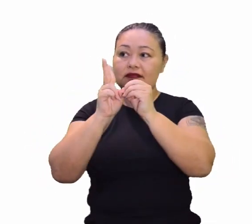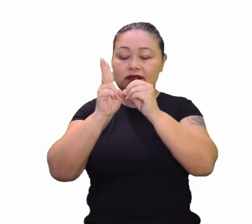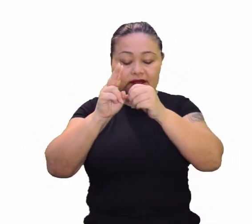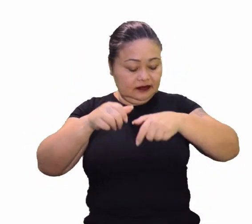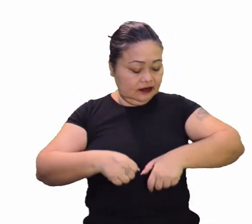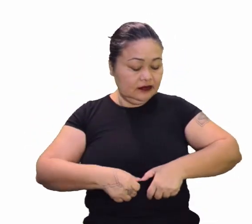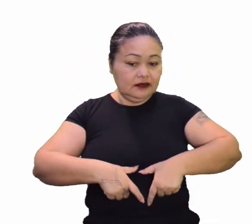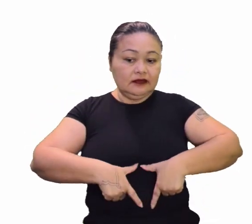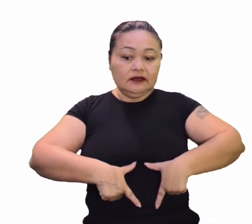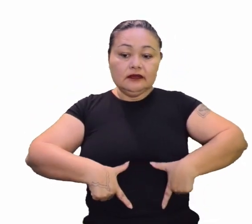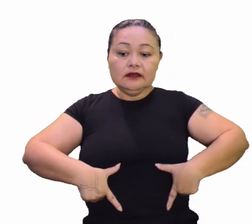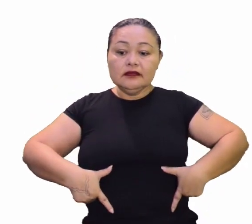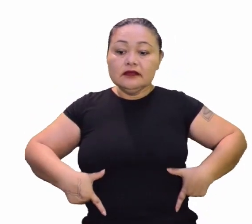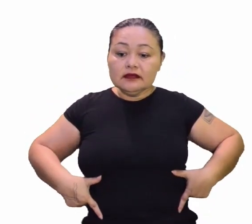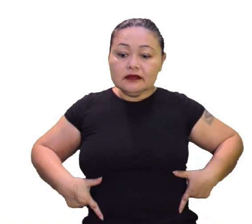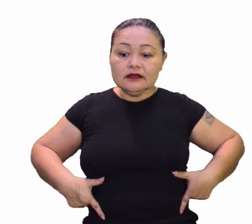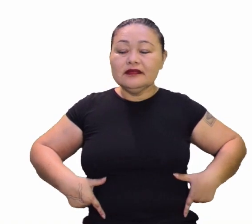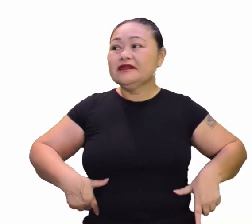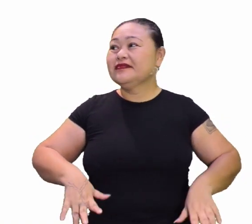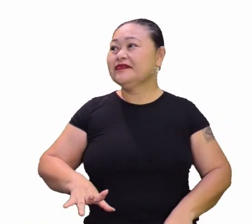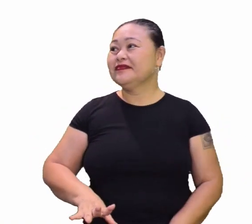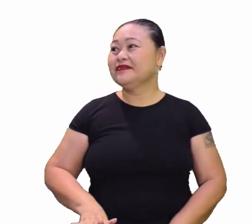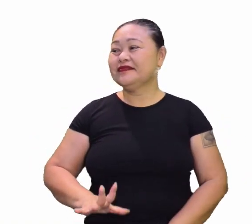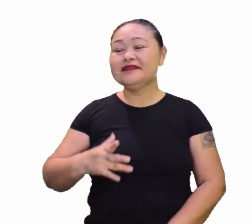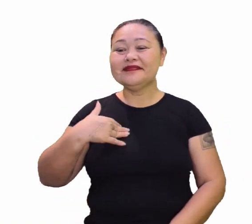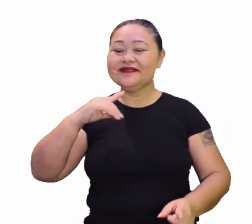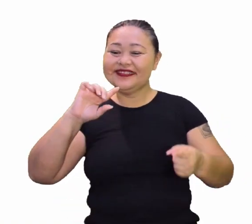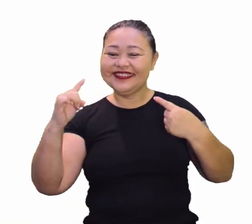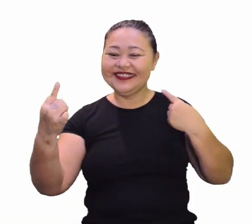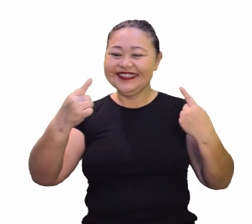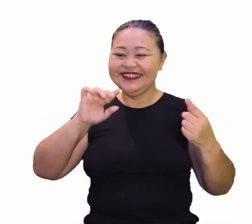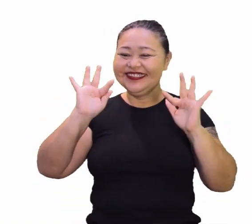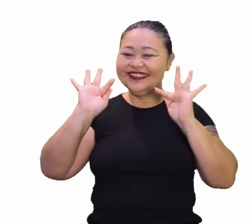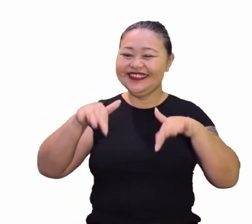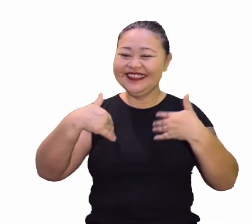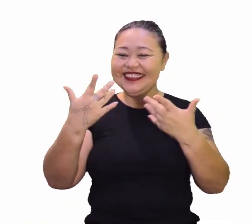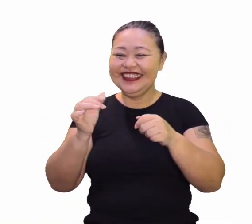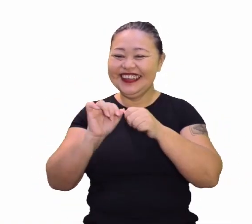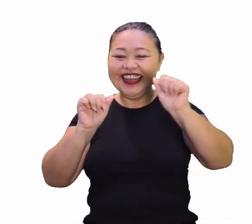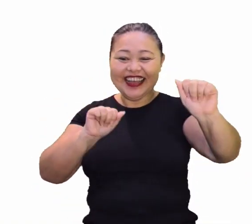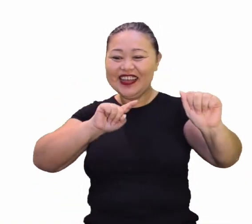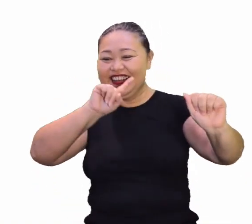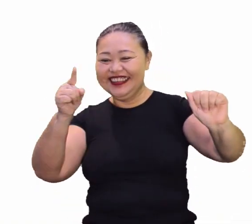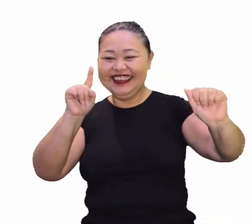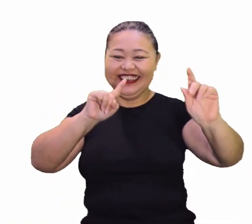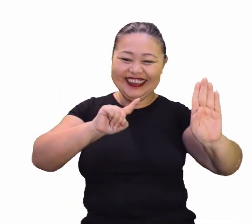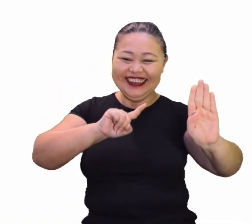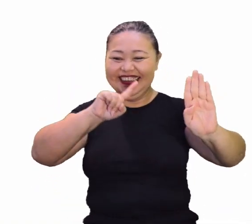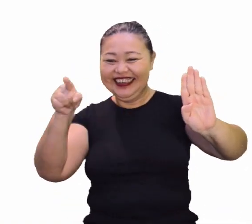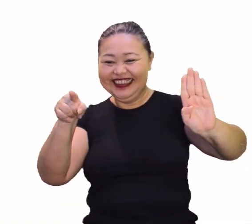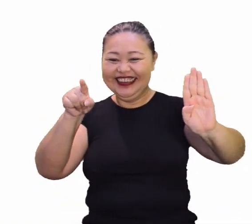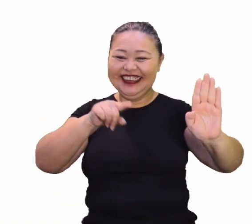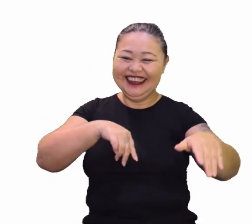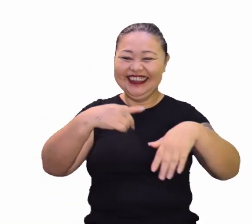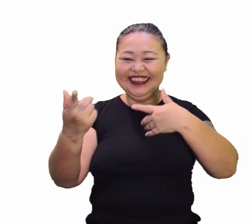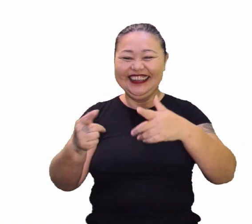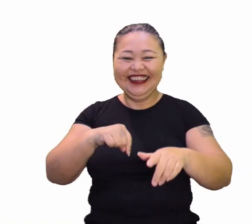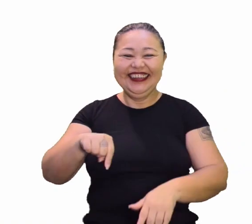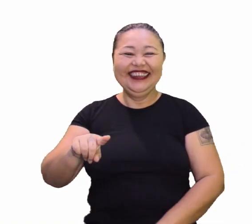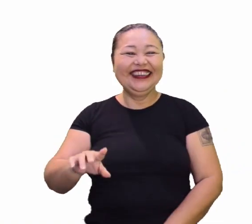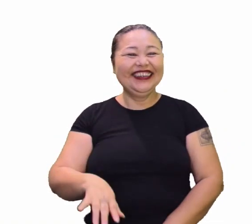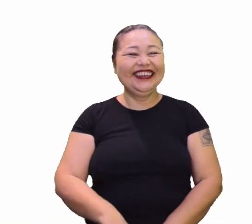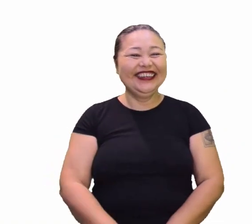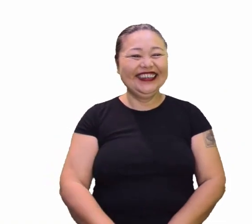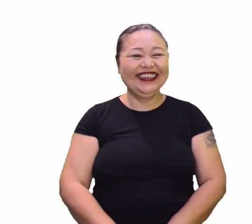Larga. Muito bem. Ficou bacana, meu senhor. Ficou tipo um coralzinho de final do ano. A, pá. B, arrochou.